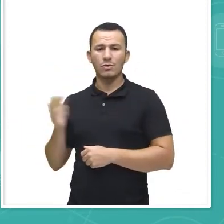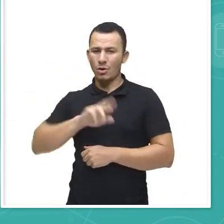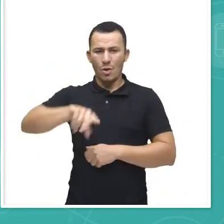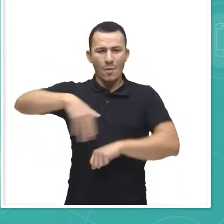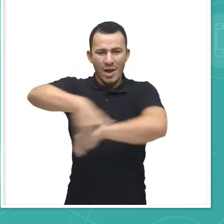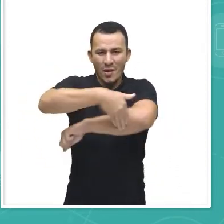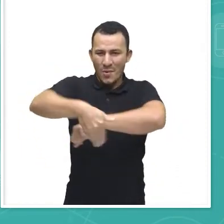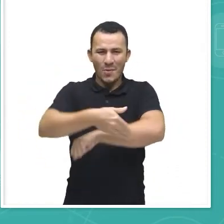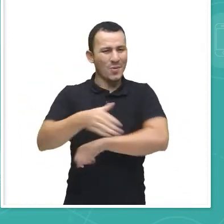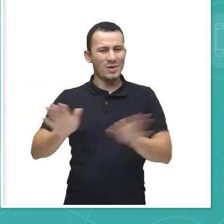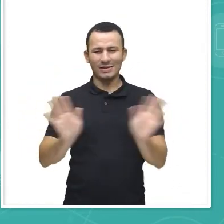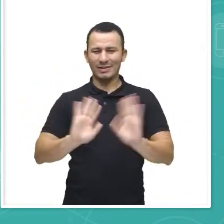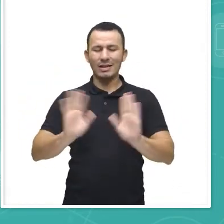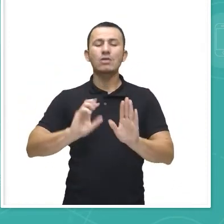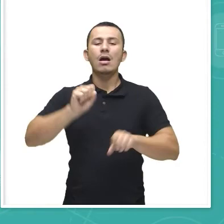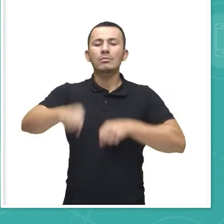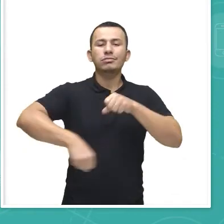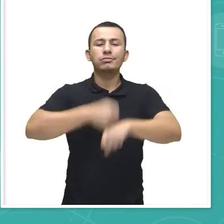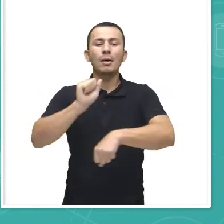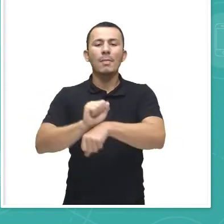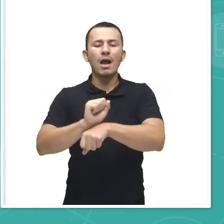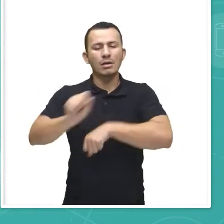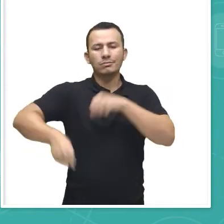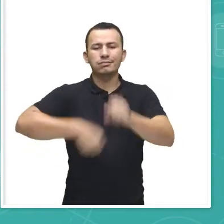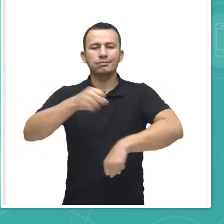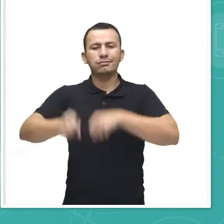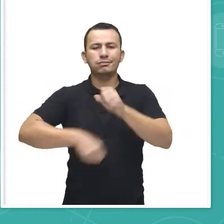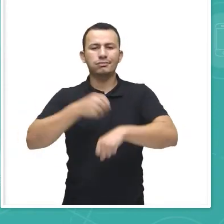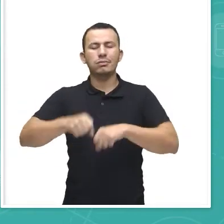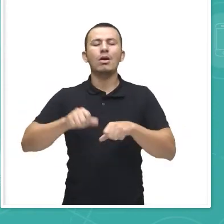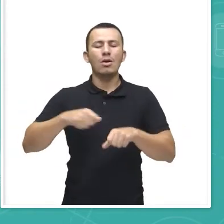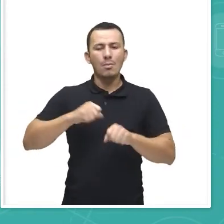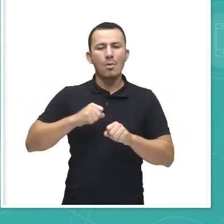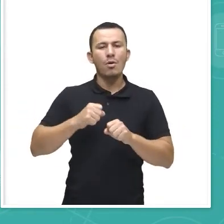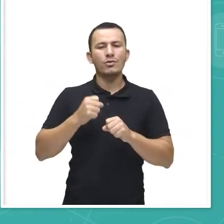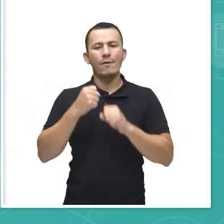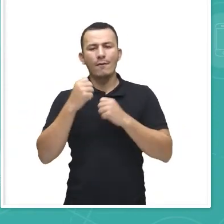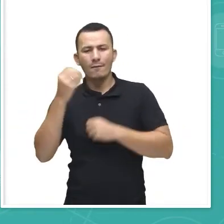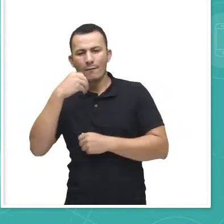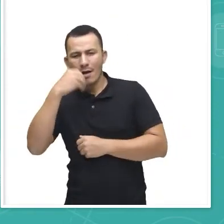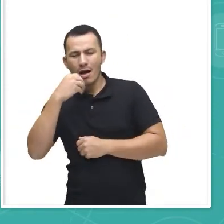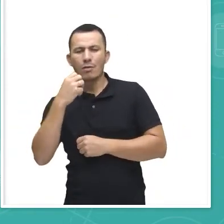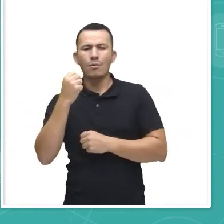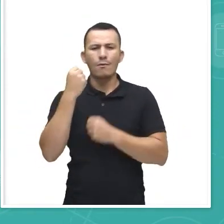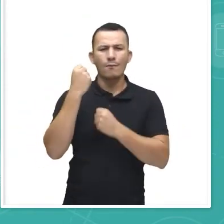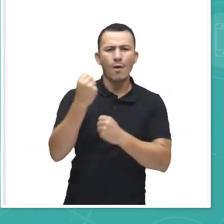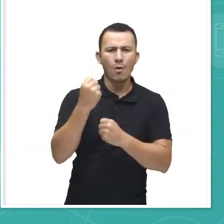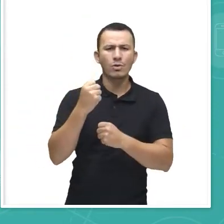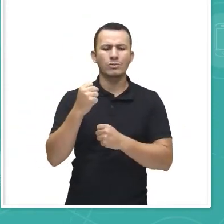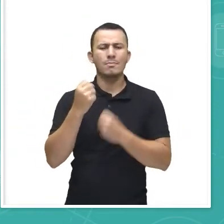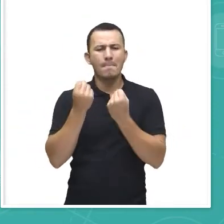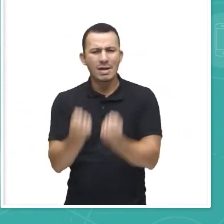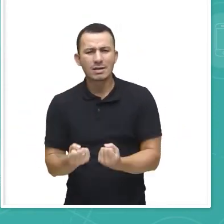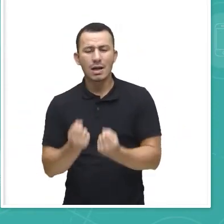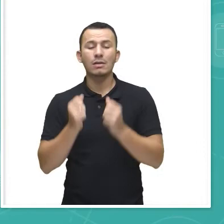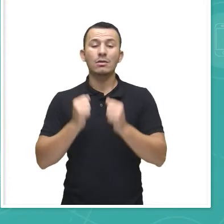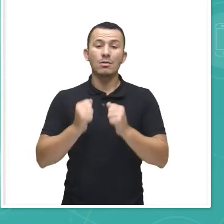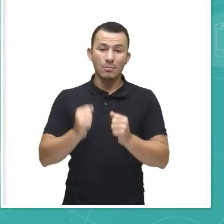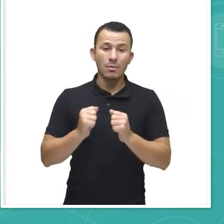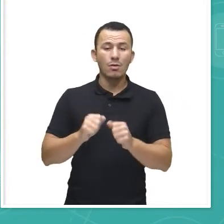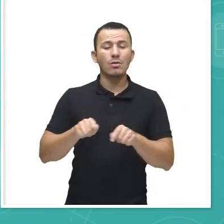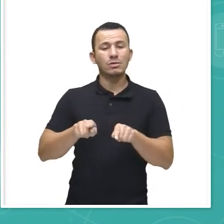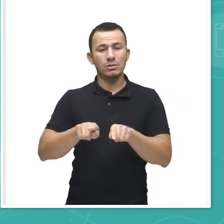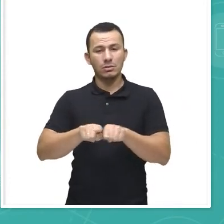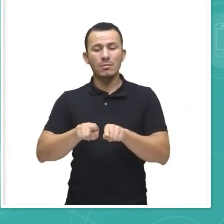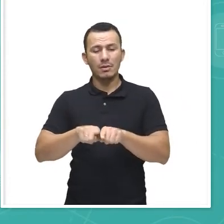são somente para pedalar e você pode regular a intensidade, né, dessa pedalada por meio de uma manopla que existe